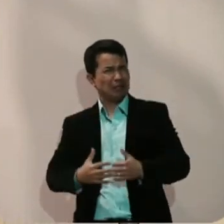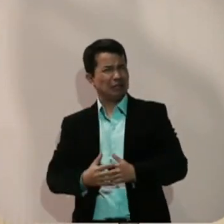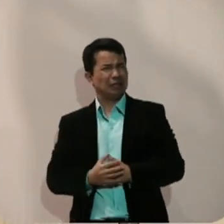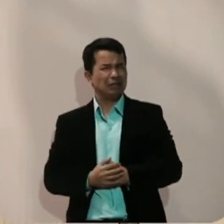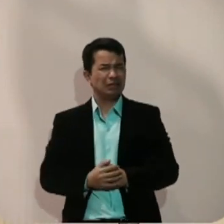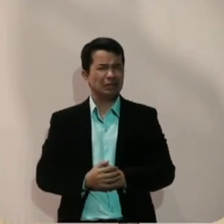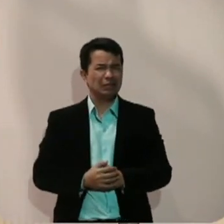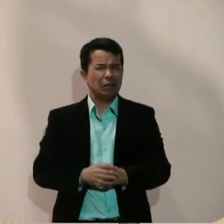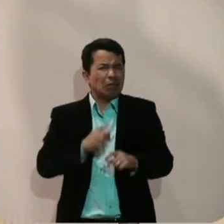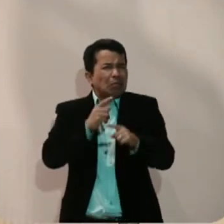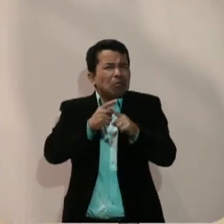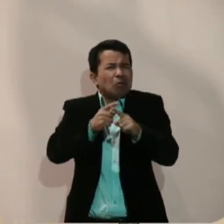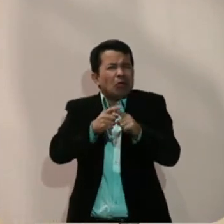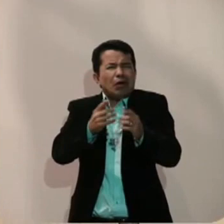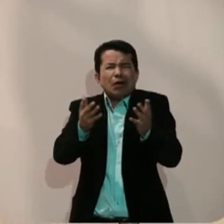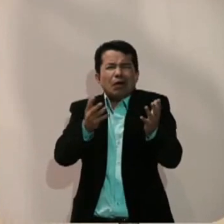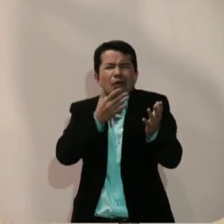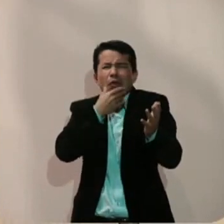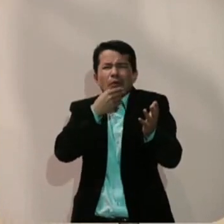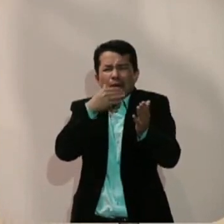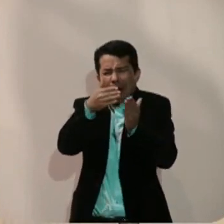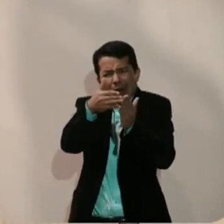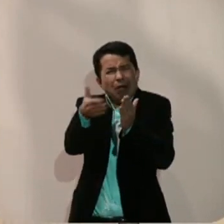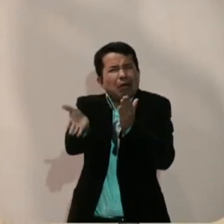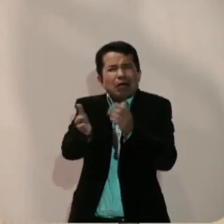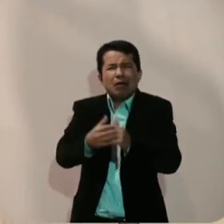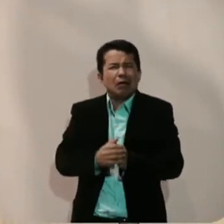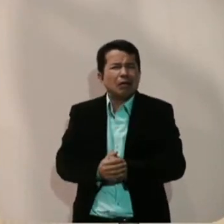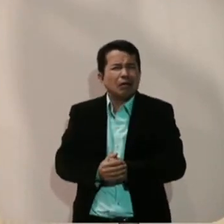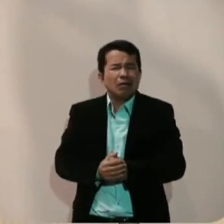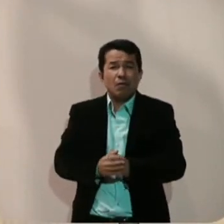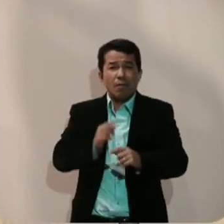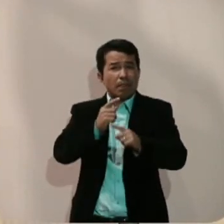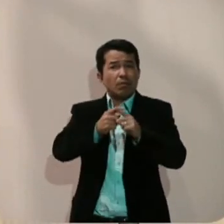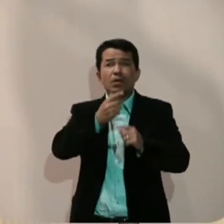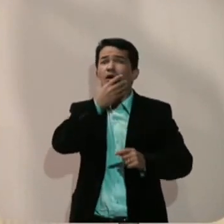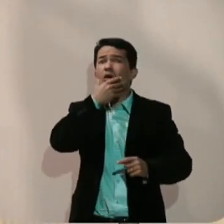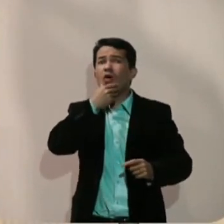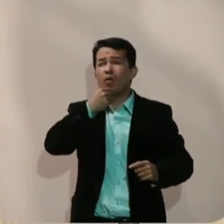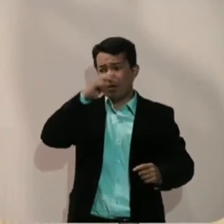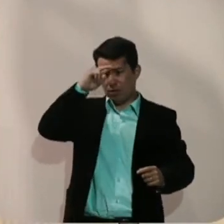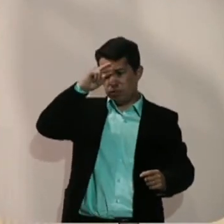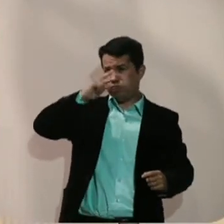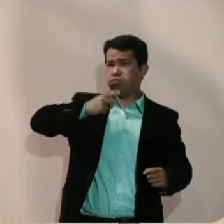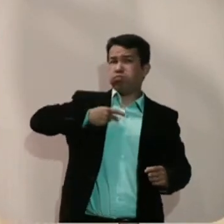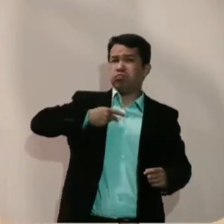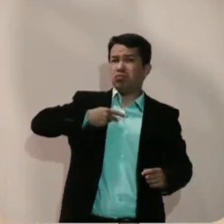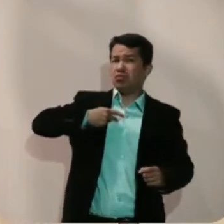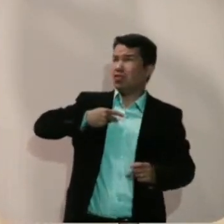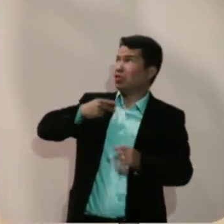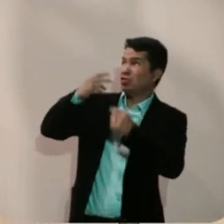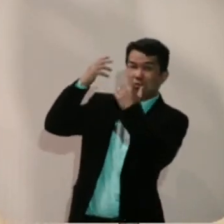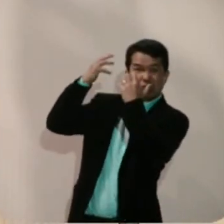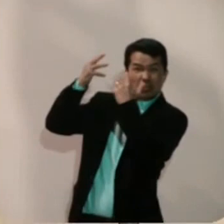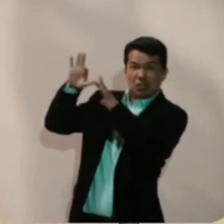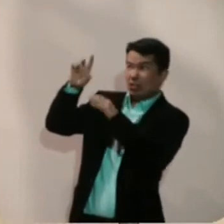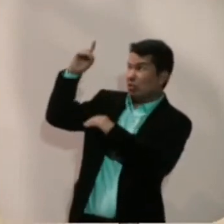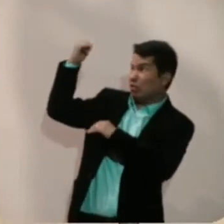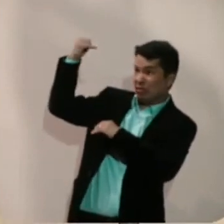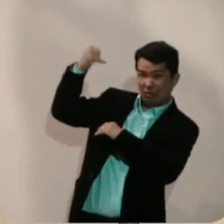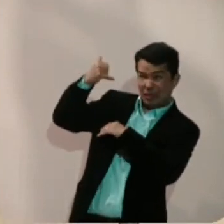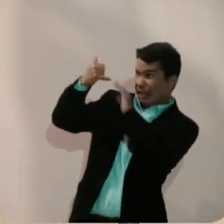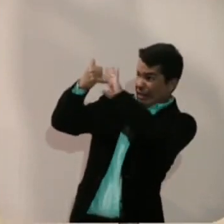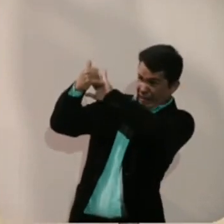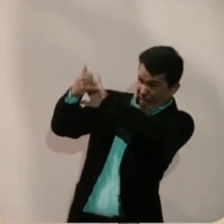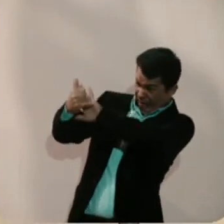outros sonhos. Porque está perseguindo outros sonhos e recusa a voz de Deus.